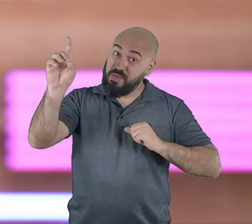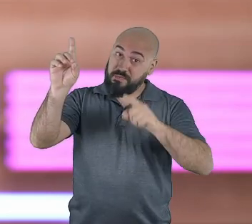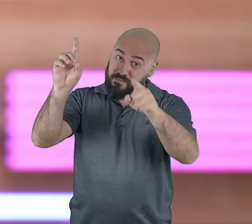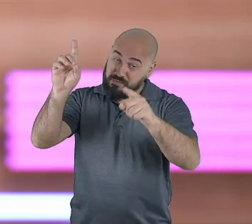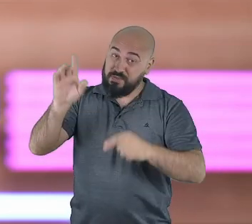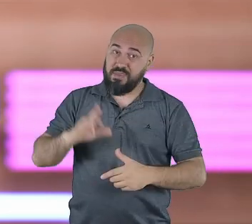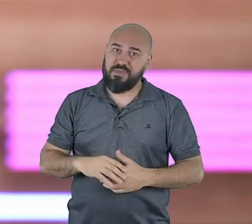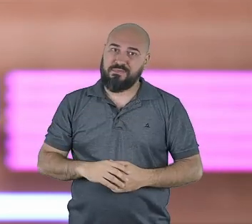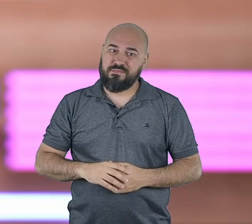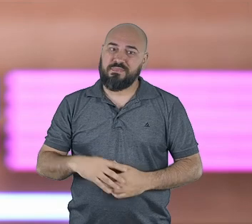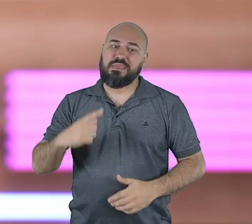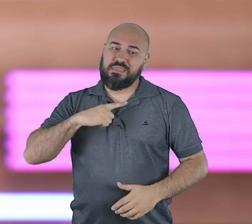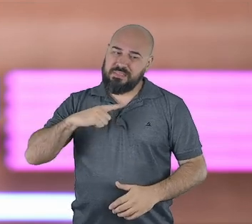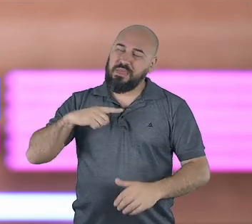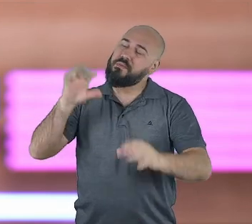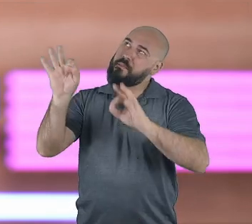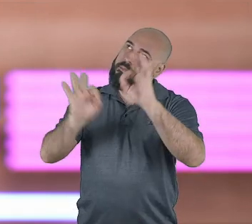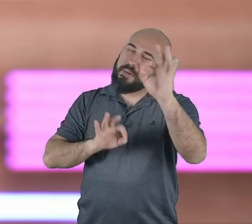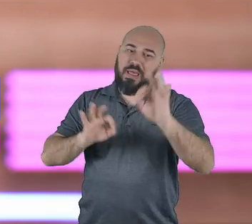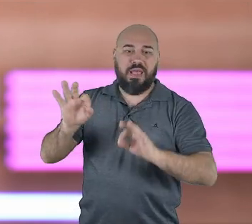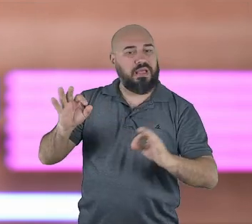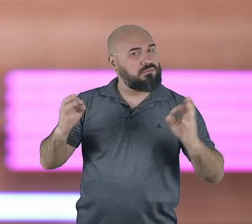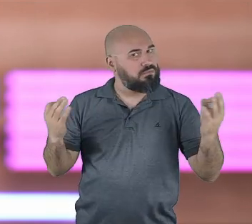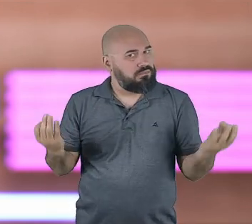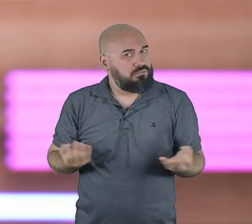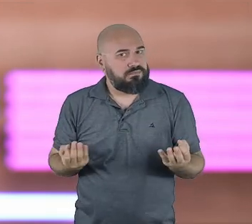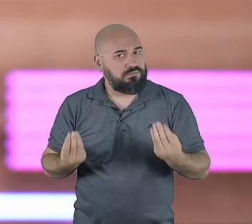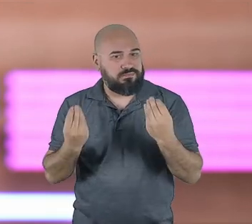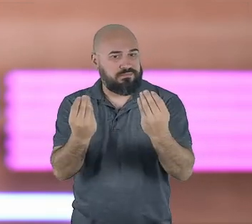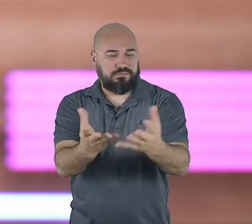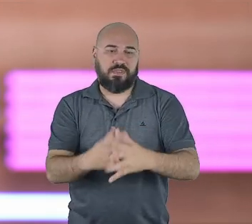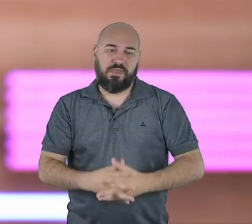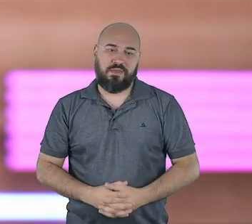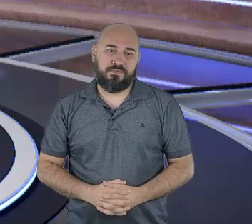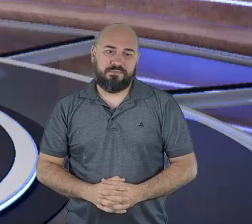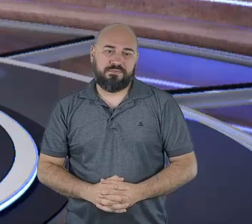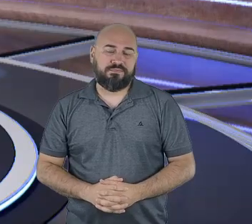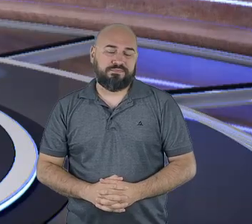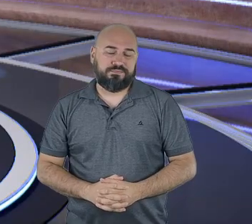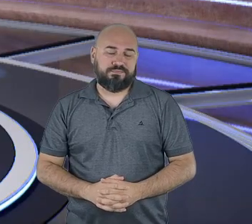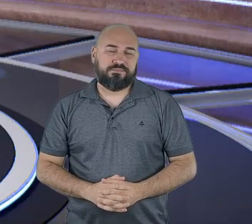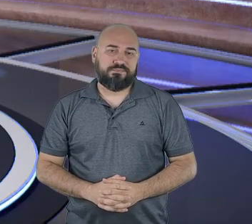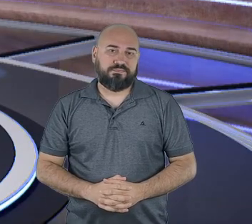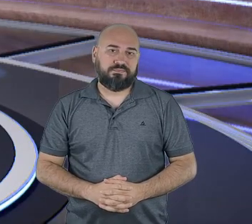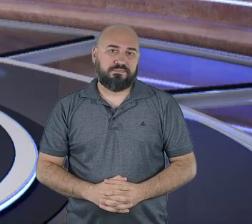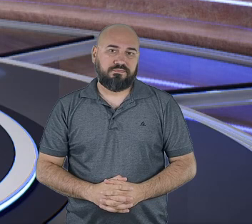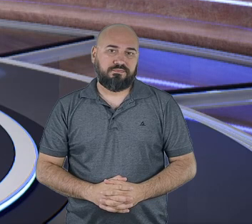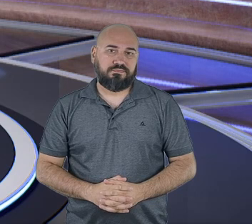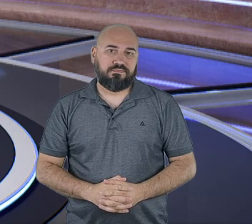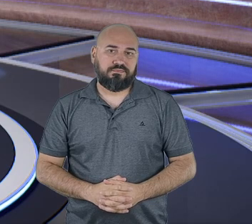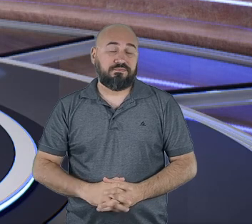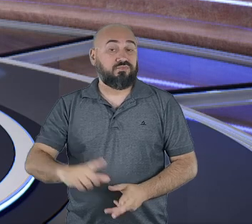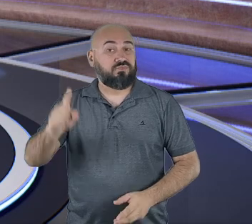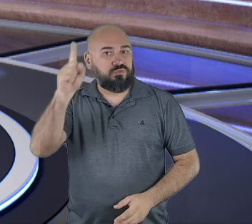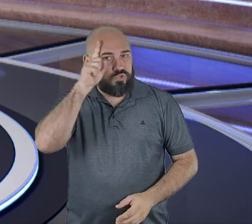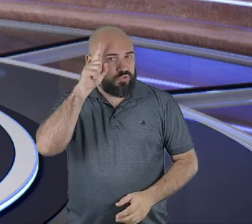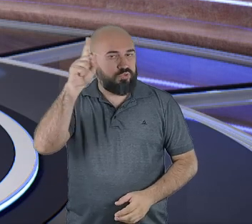te ama. Tem um plano para você. Todos os